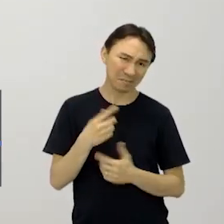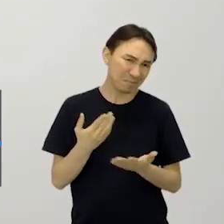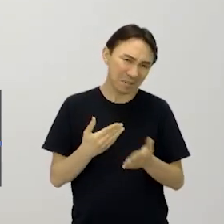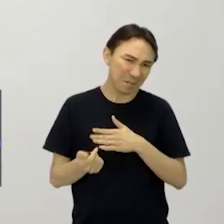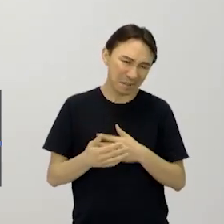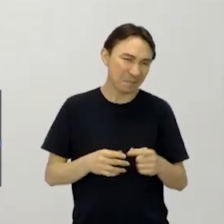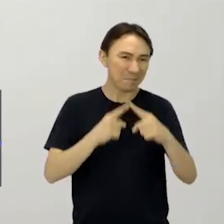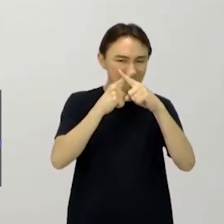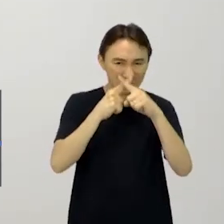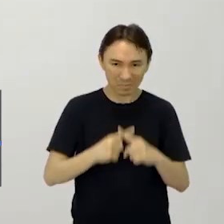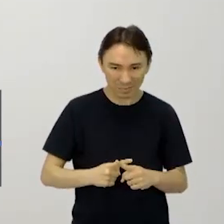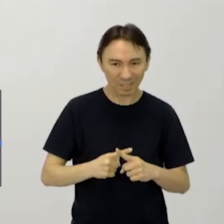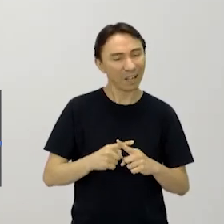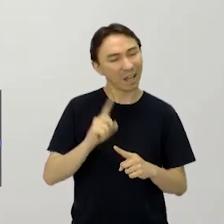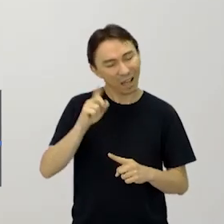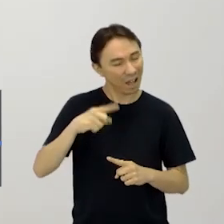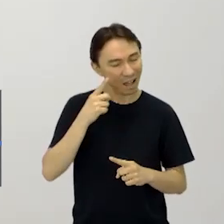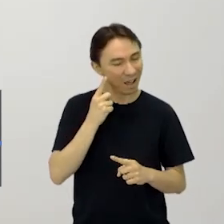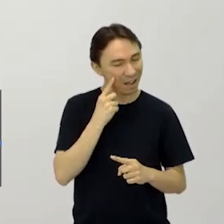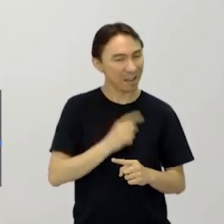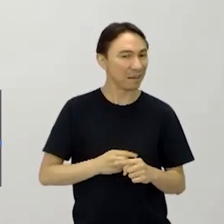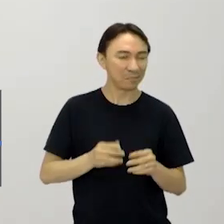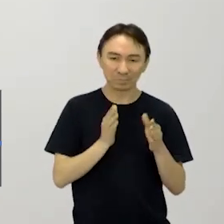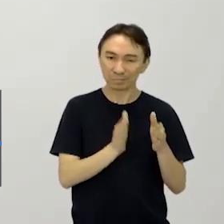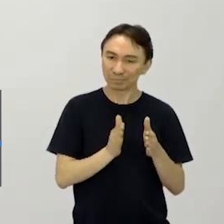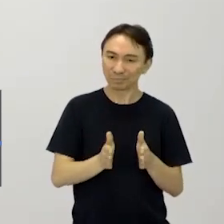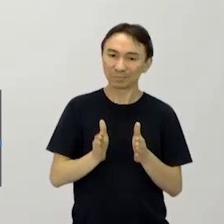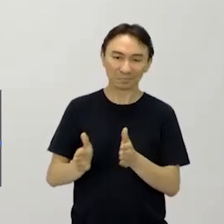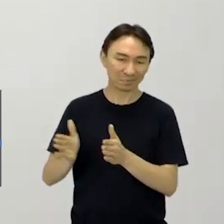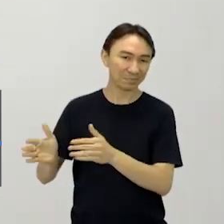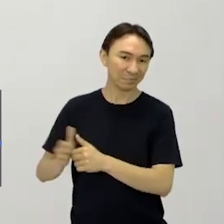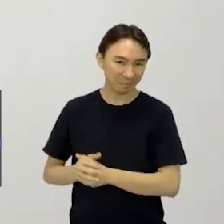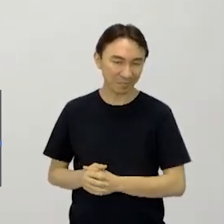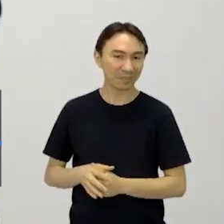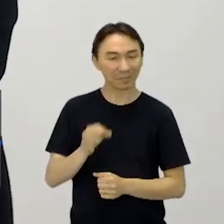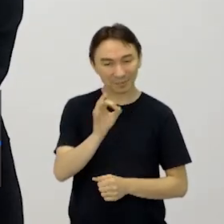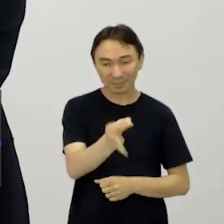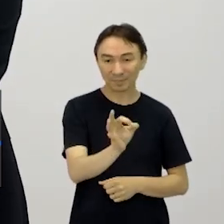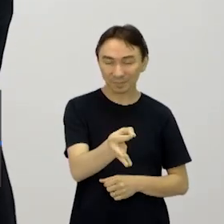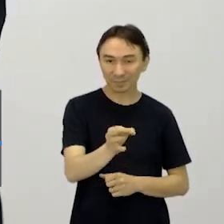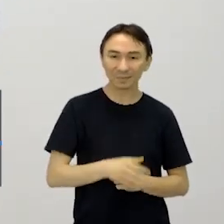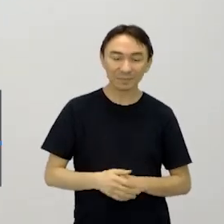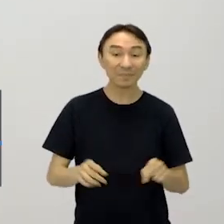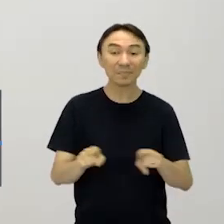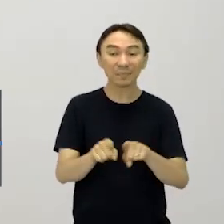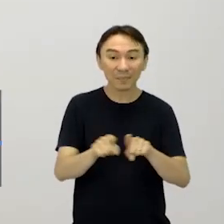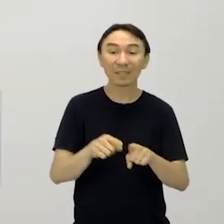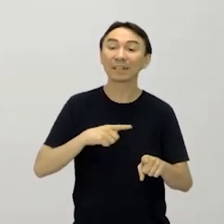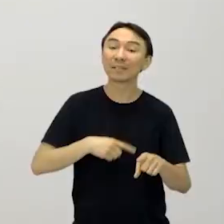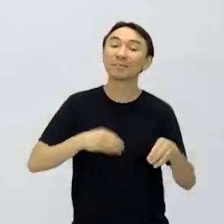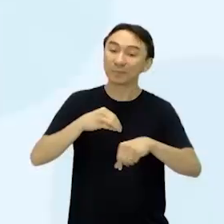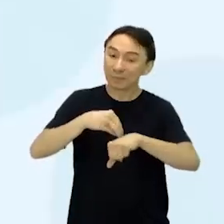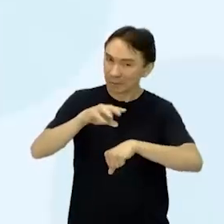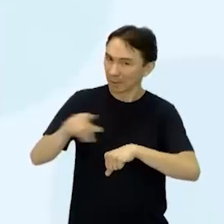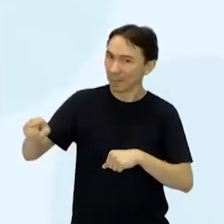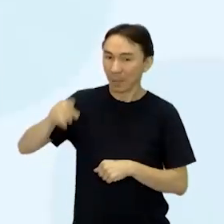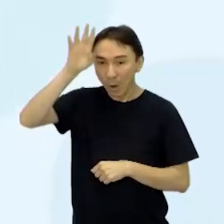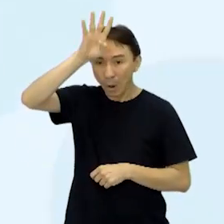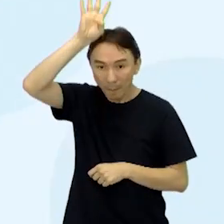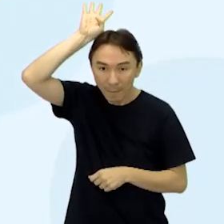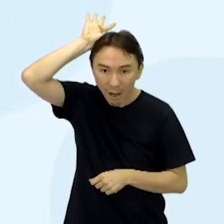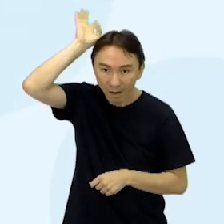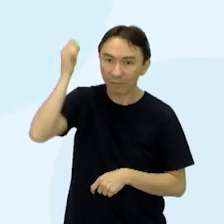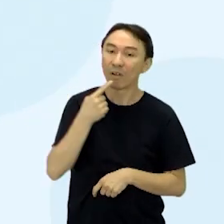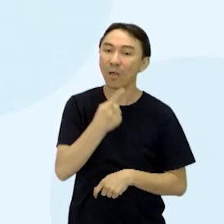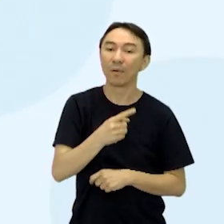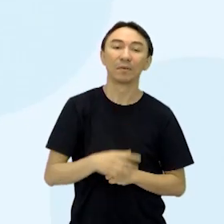só, né, da posição. Muito bem, gente, ó. E aí o Prosmar deixou para vocês uma sugestão também, ó. Uma coisa um pouquinho diferente, ó.